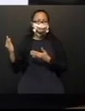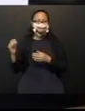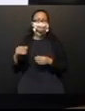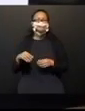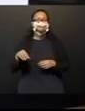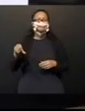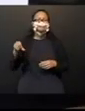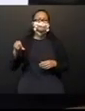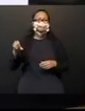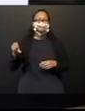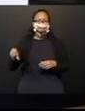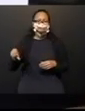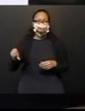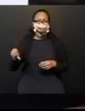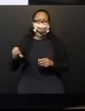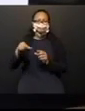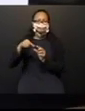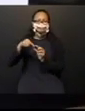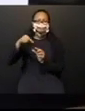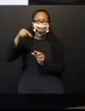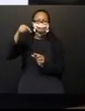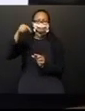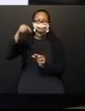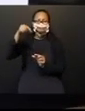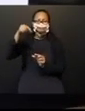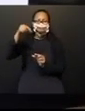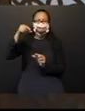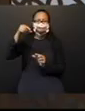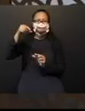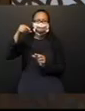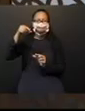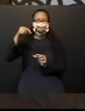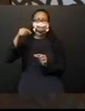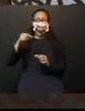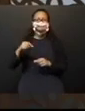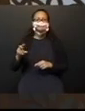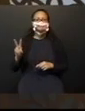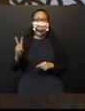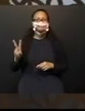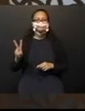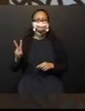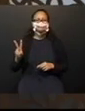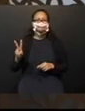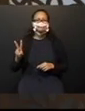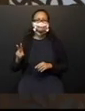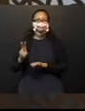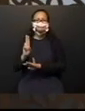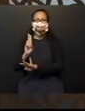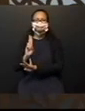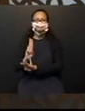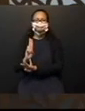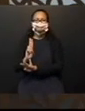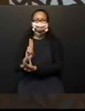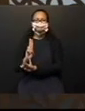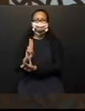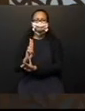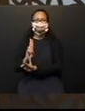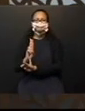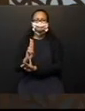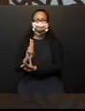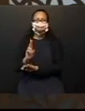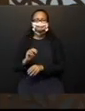9 barrinhas, tá? 9 barrinhas e 2 unidades. É isso que está representando ali para